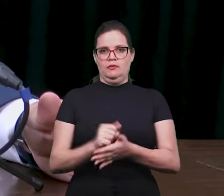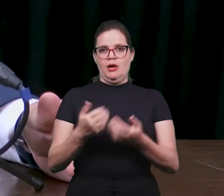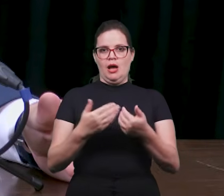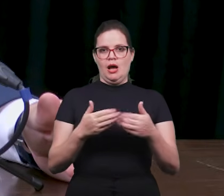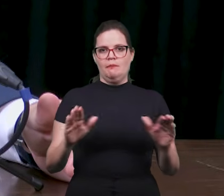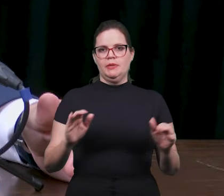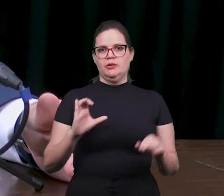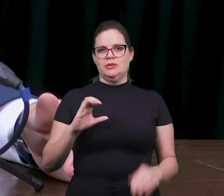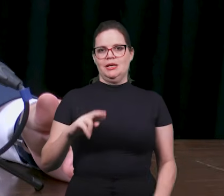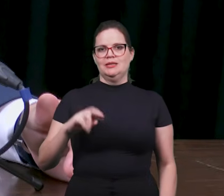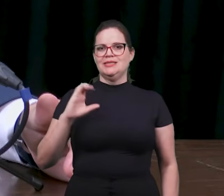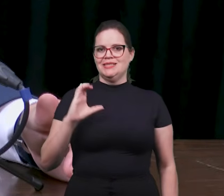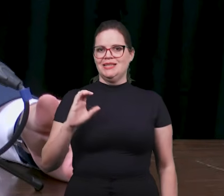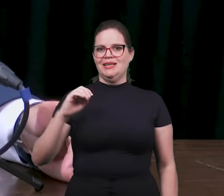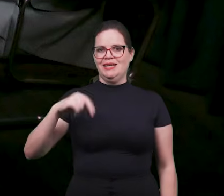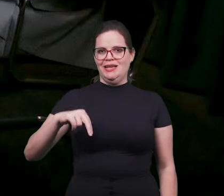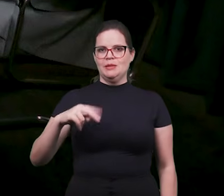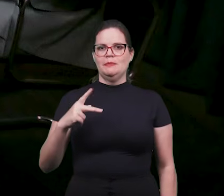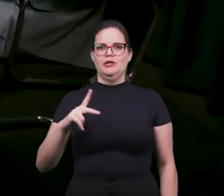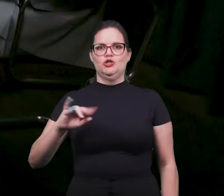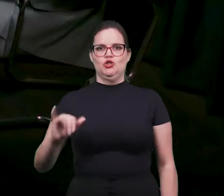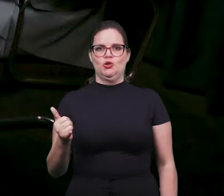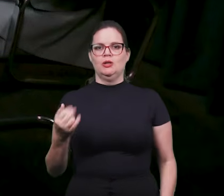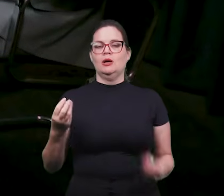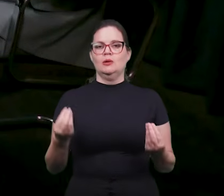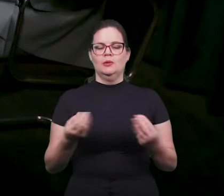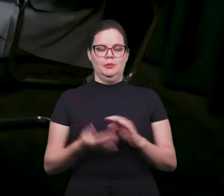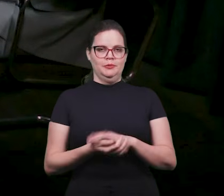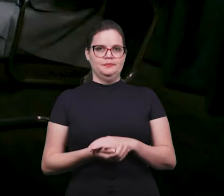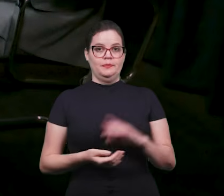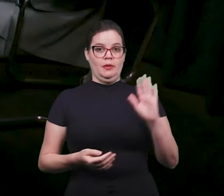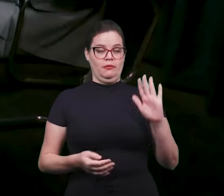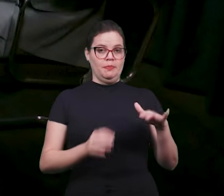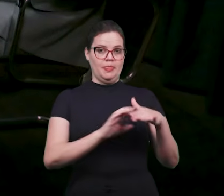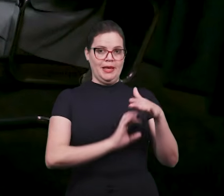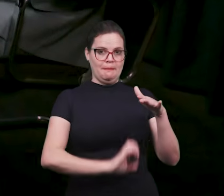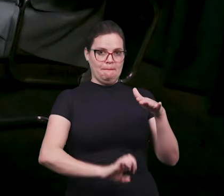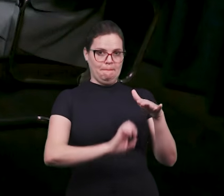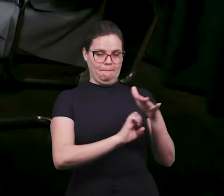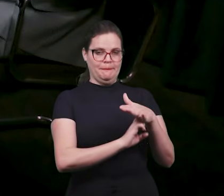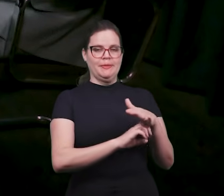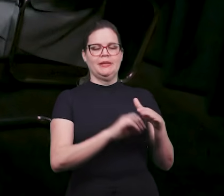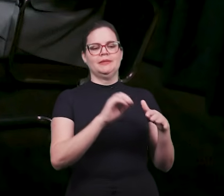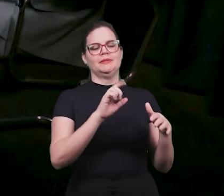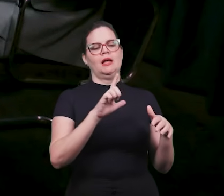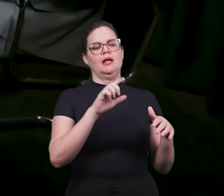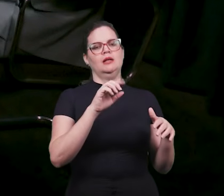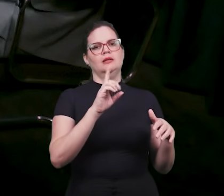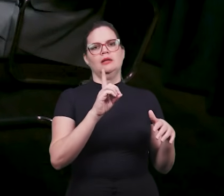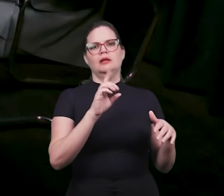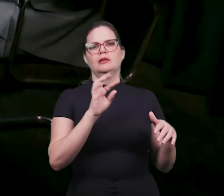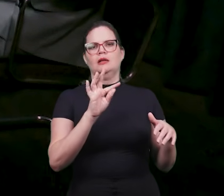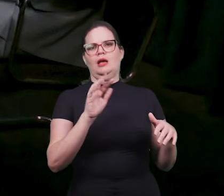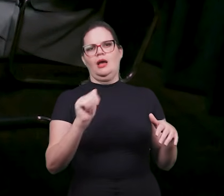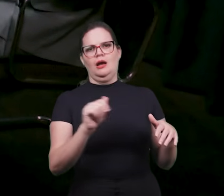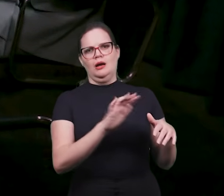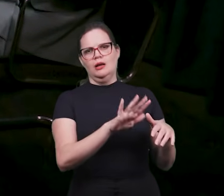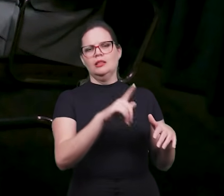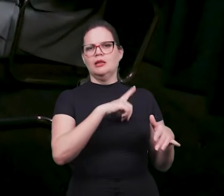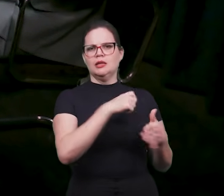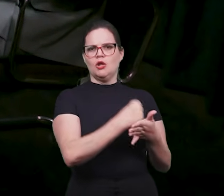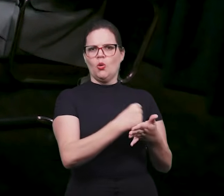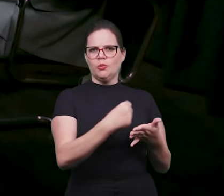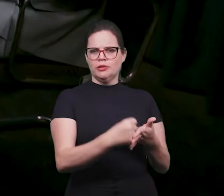ter esse CNPJ? Diferente, doutor Rodrigo, de uma empresa, que quando eu vou registrar uma empresa, eu tenho que ter um